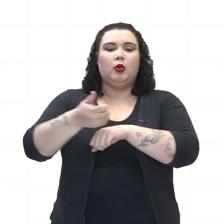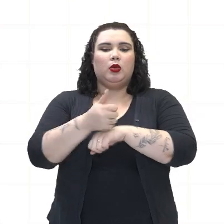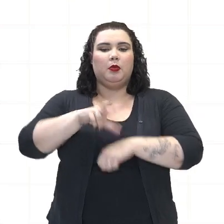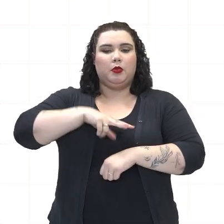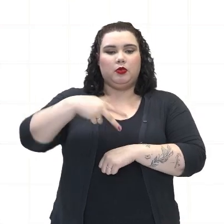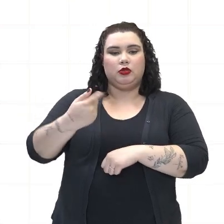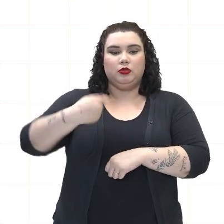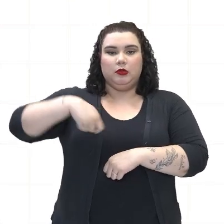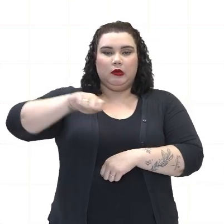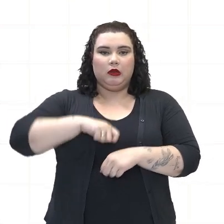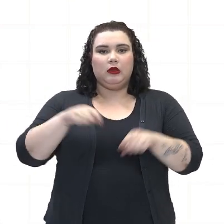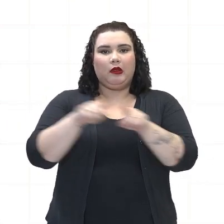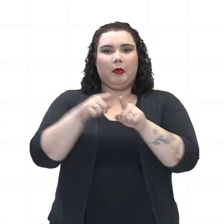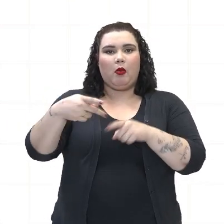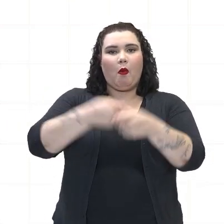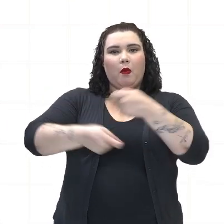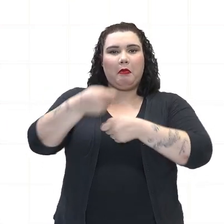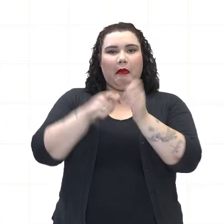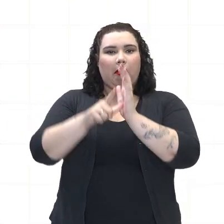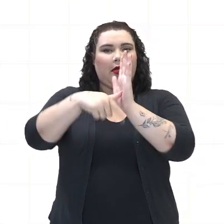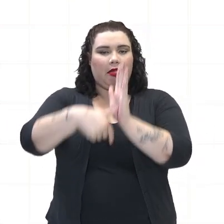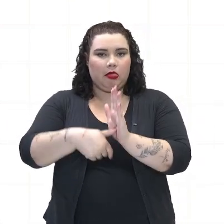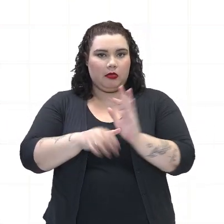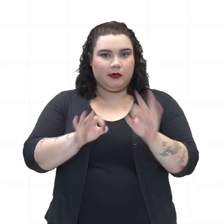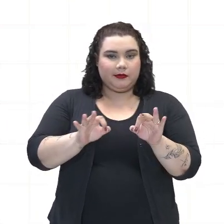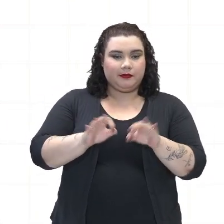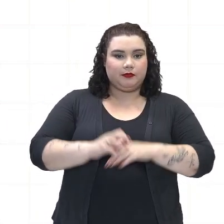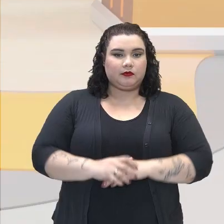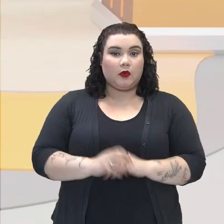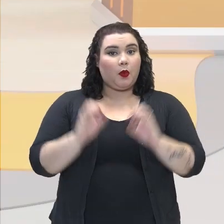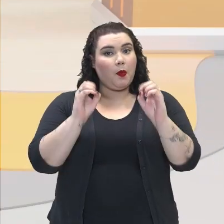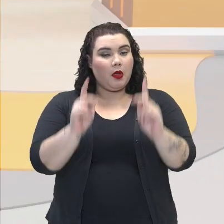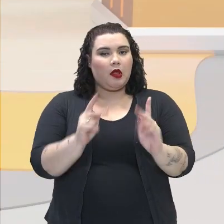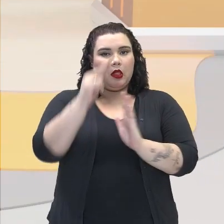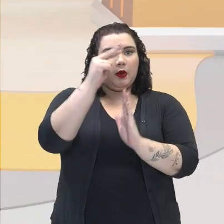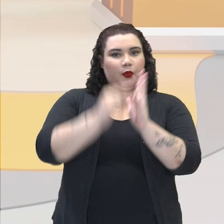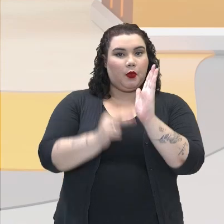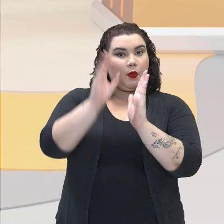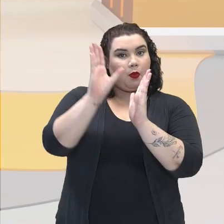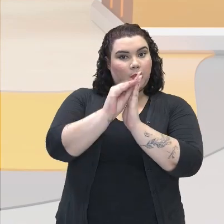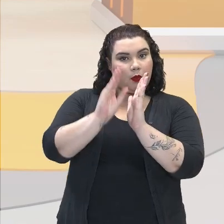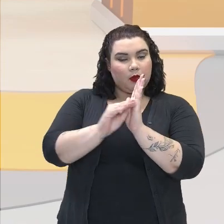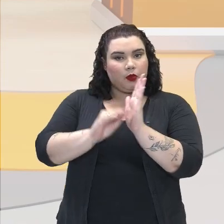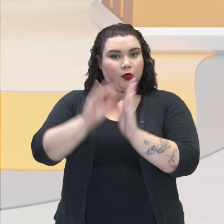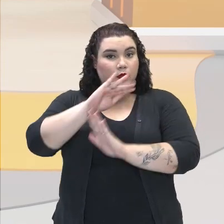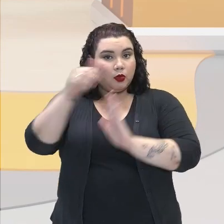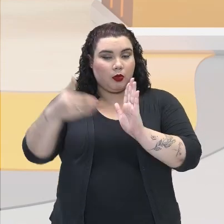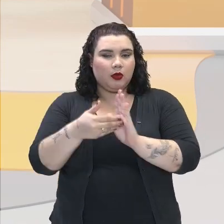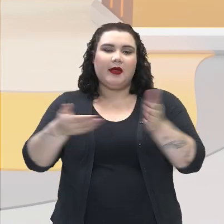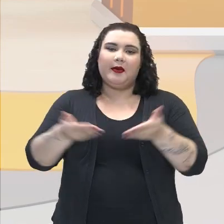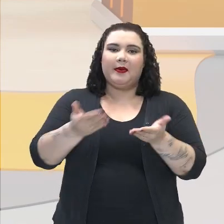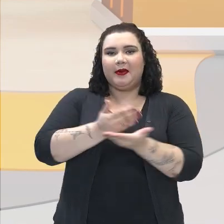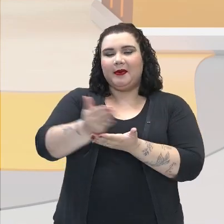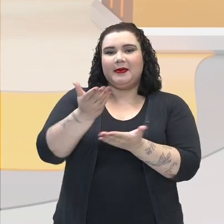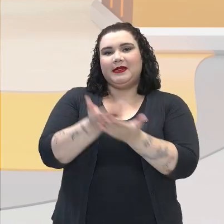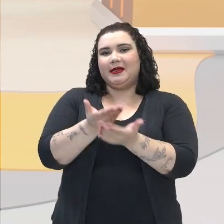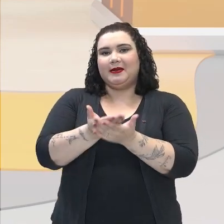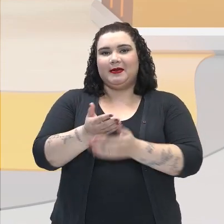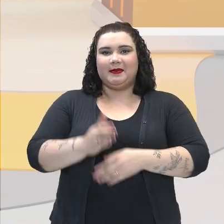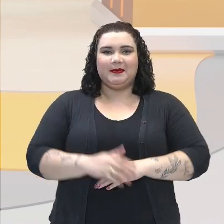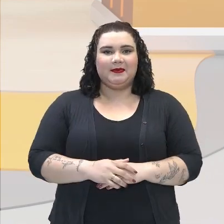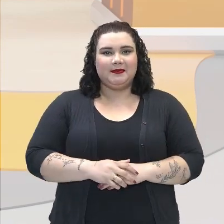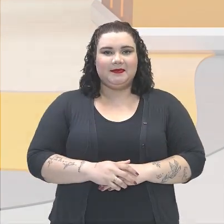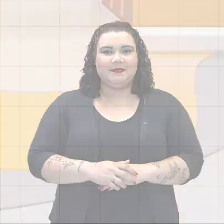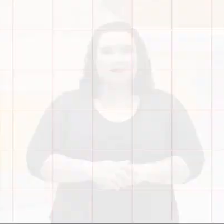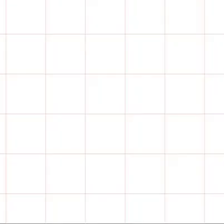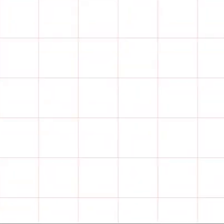e espanholas e seu atraso econômico. Feita a apresentação do objeto de conhecimento, a gente vai dar início à nossa